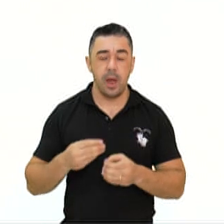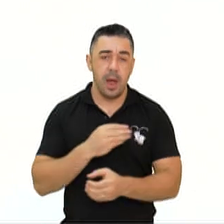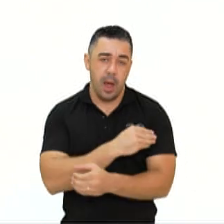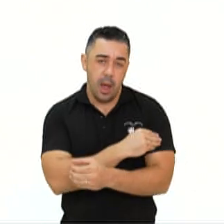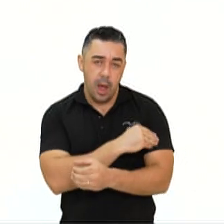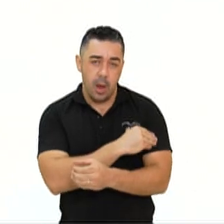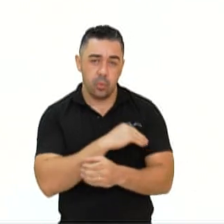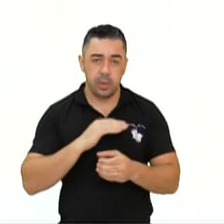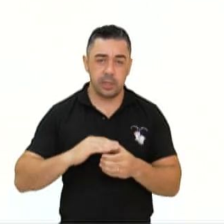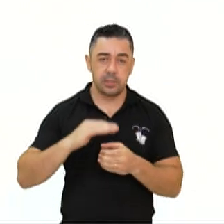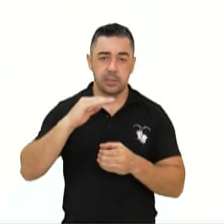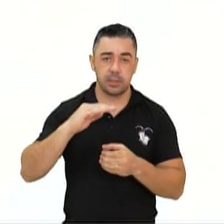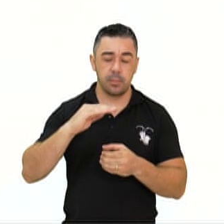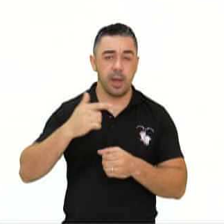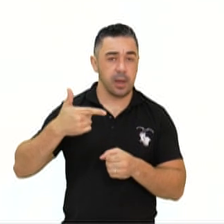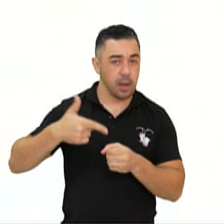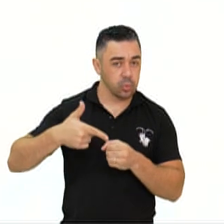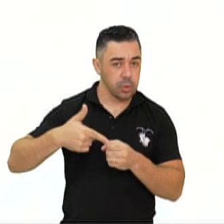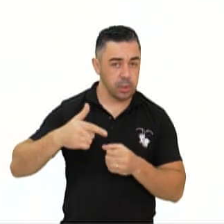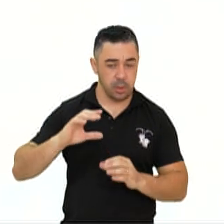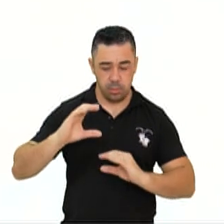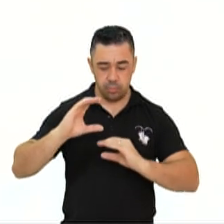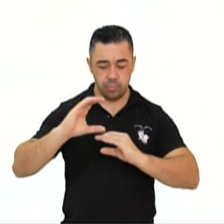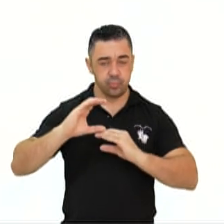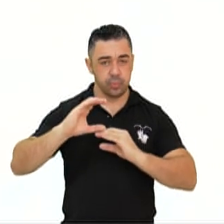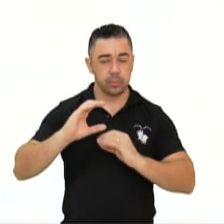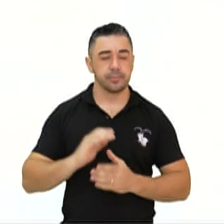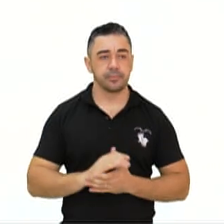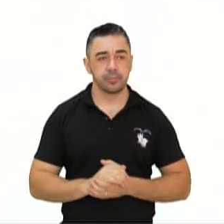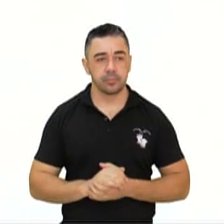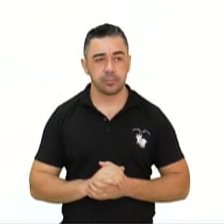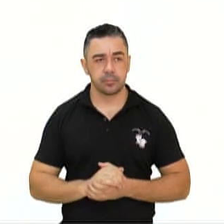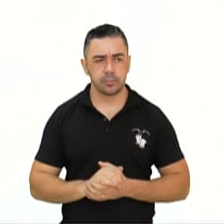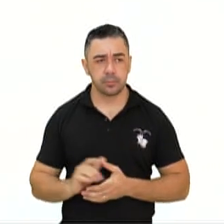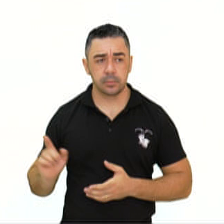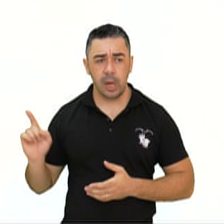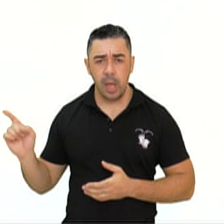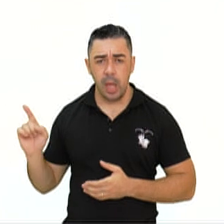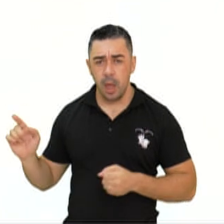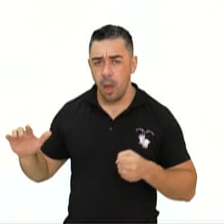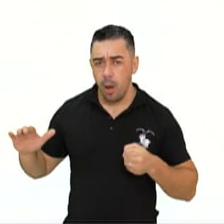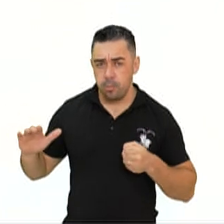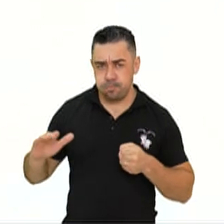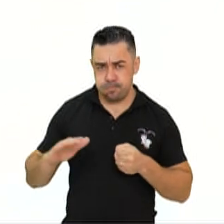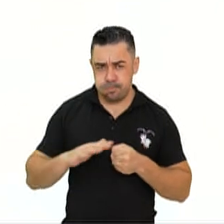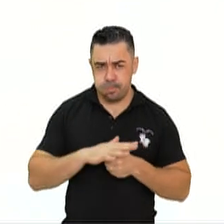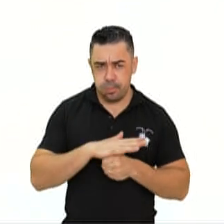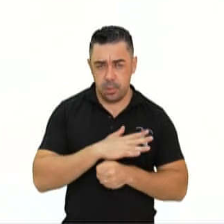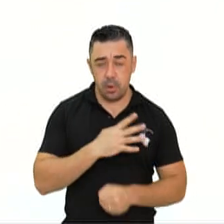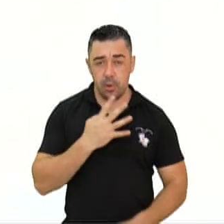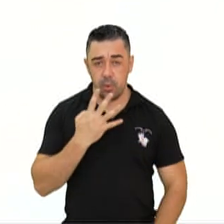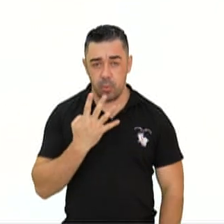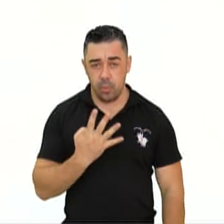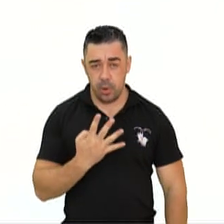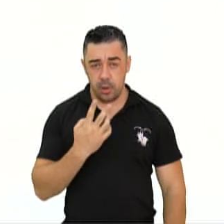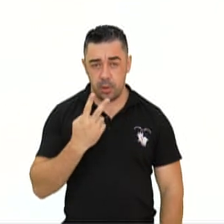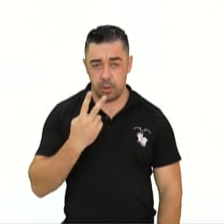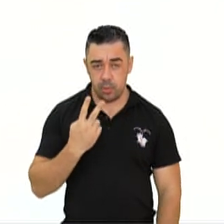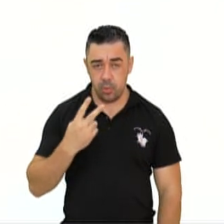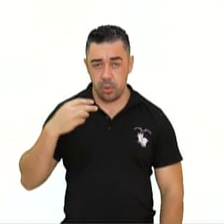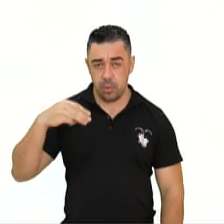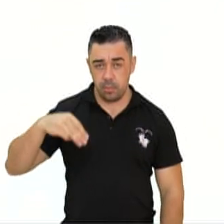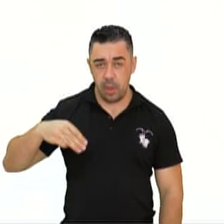de cima contém gasolina. Então, o tanque está completamente cheio com 42 metros